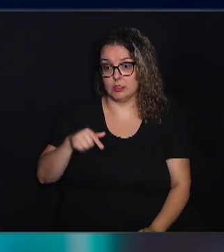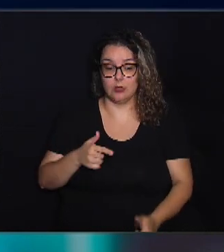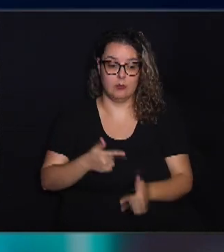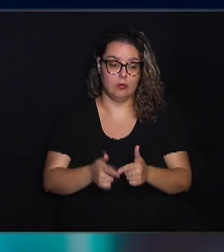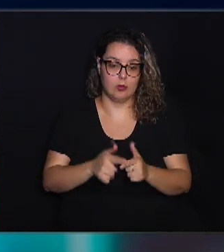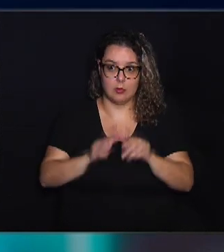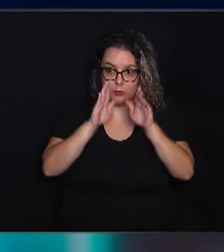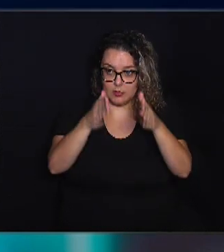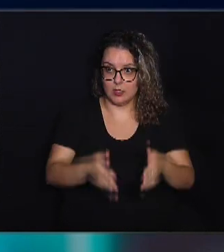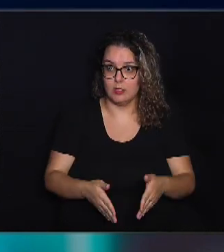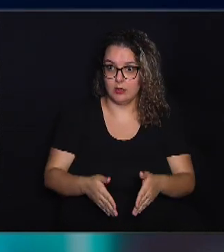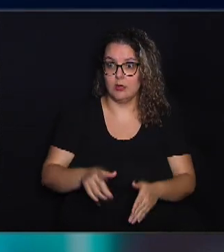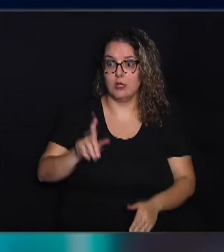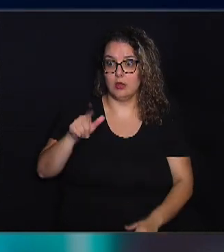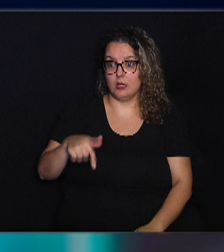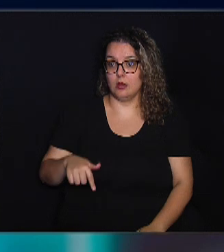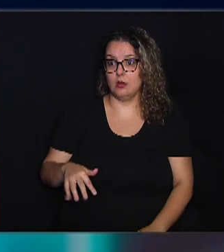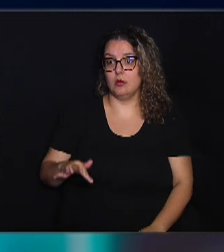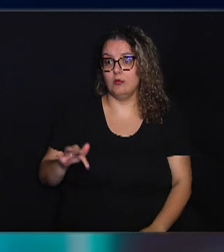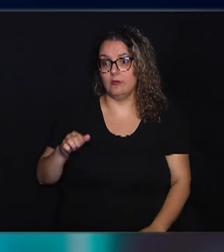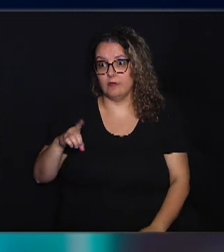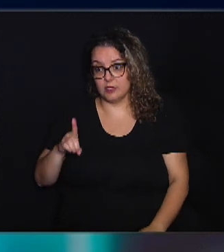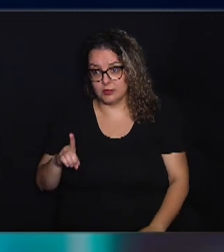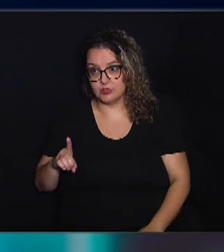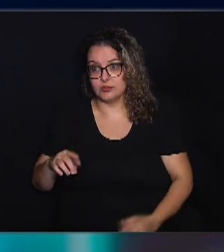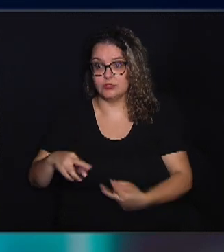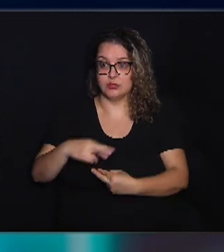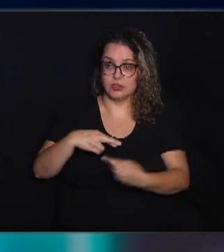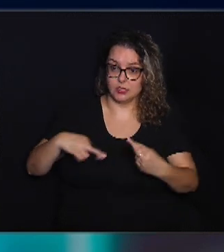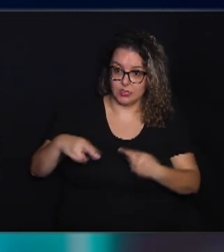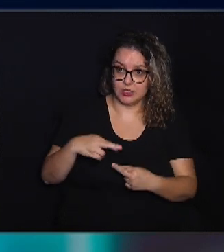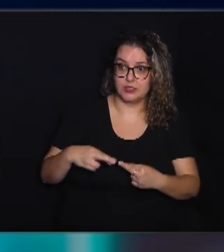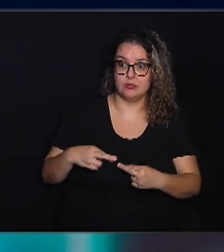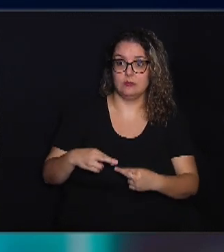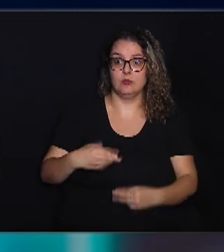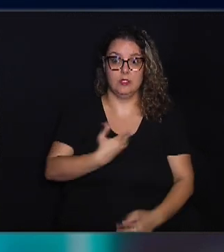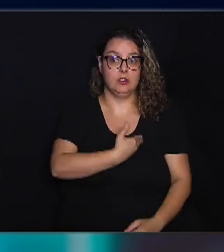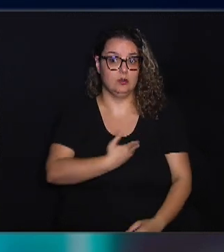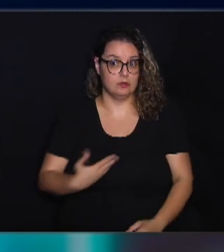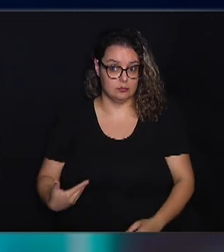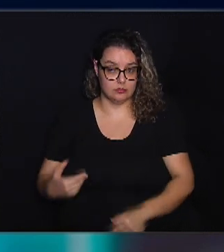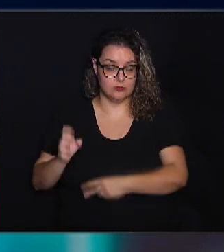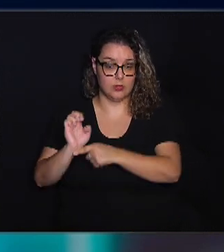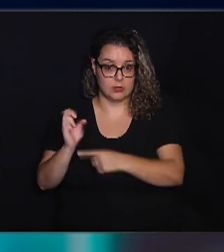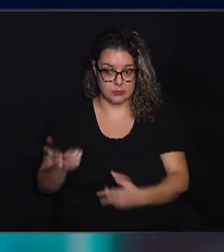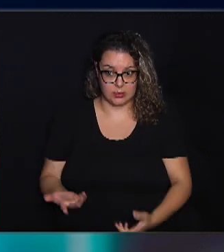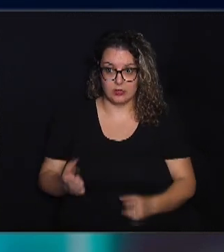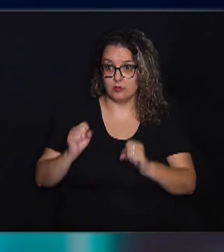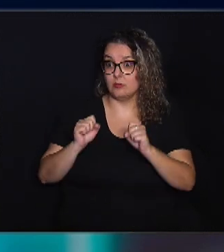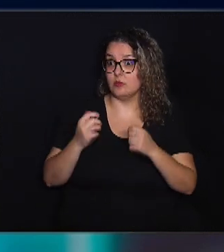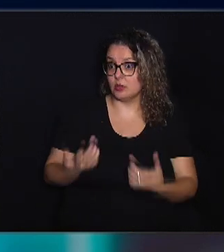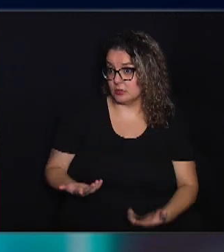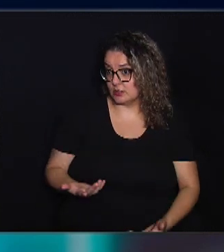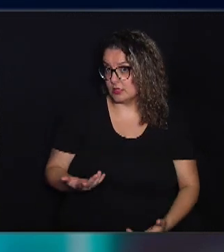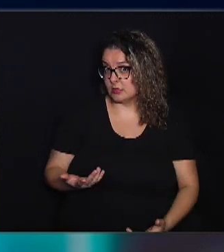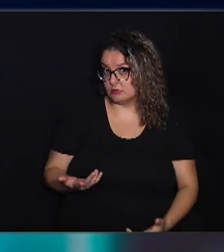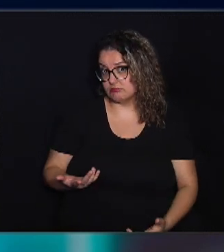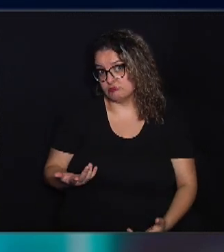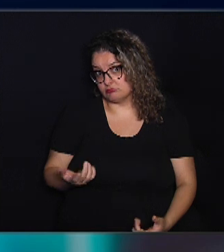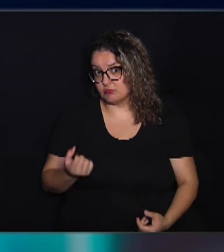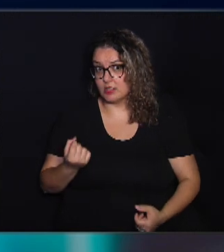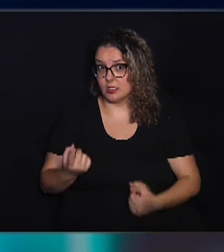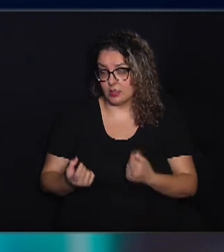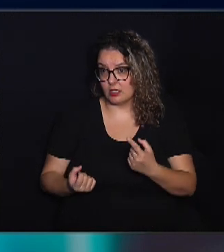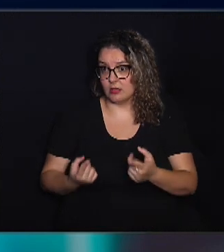seria um fundo articulado pelo Estado. Aqui a gente poderia levantar algumas